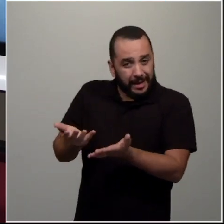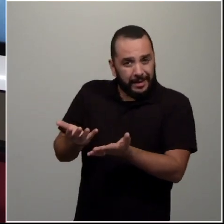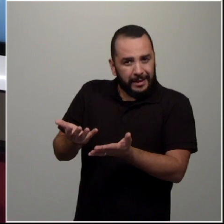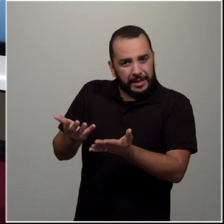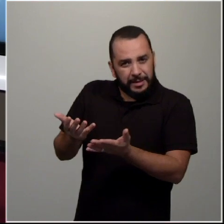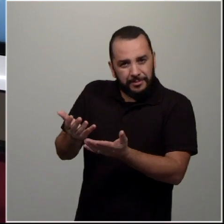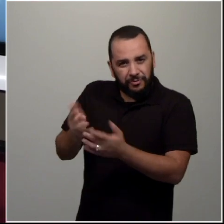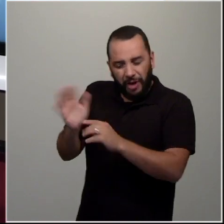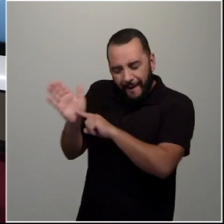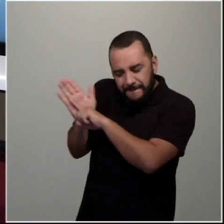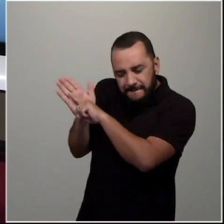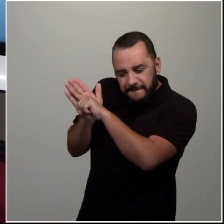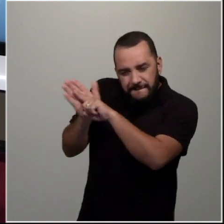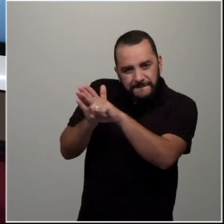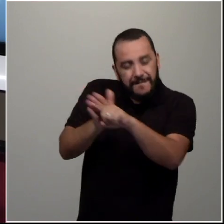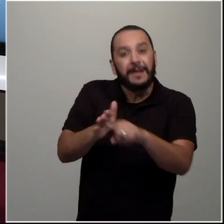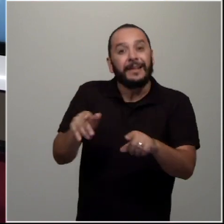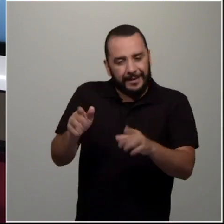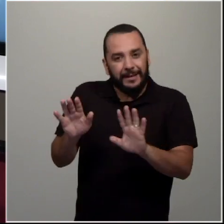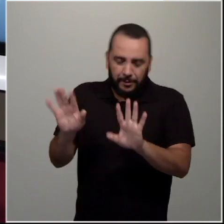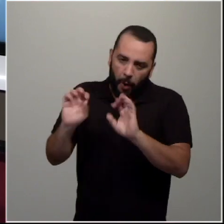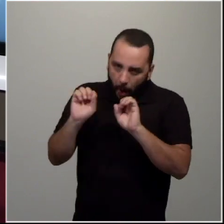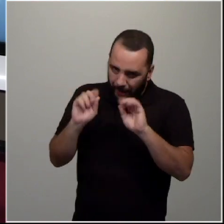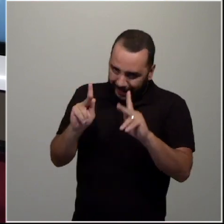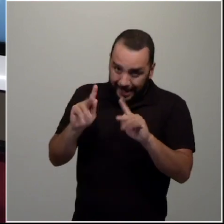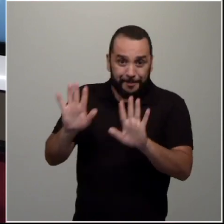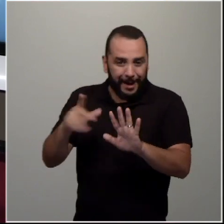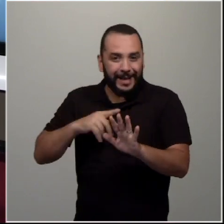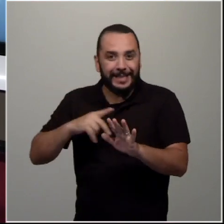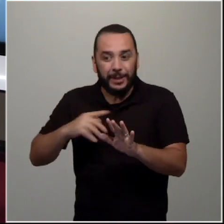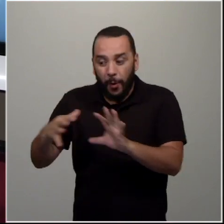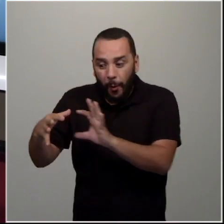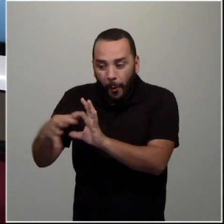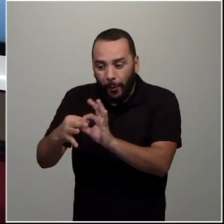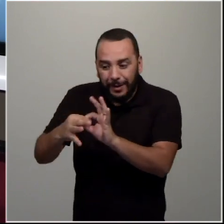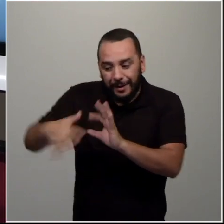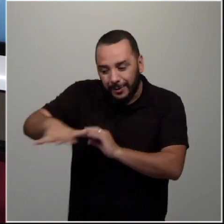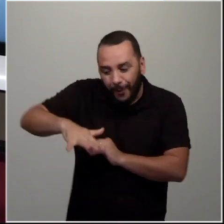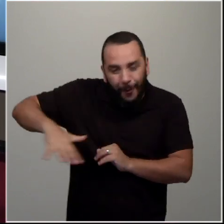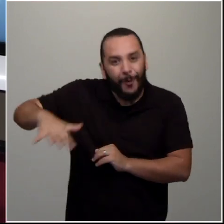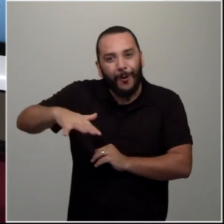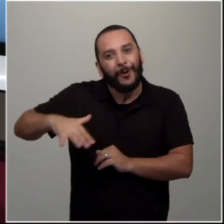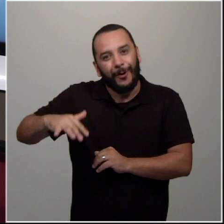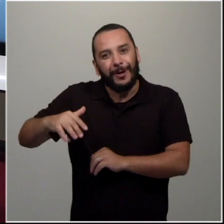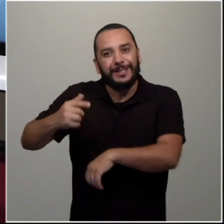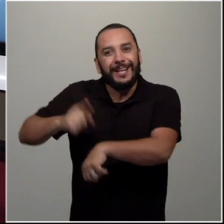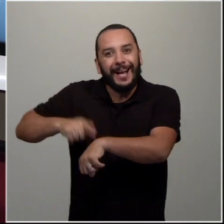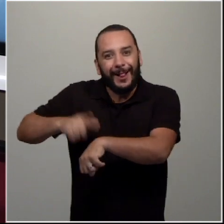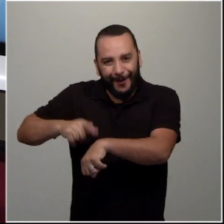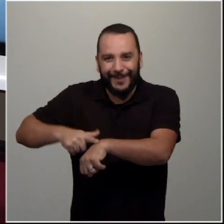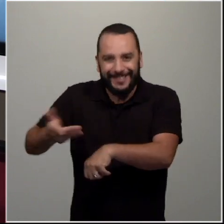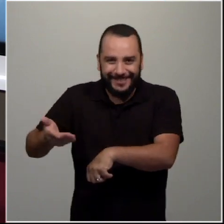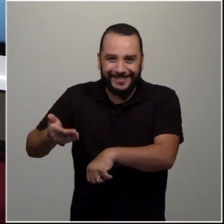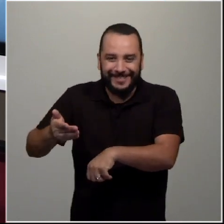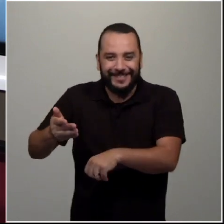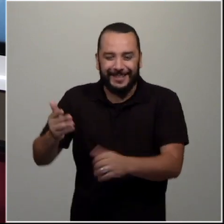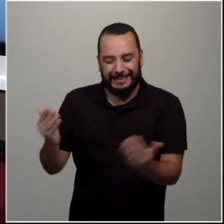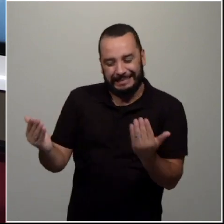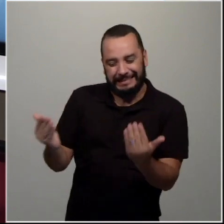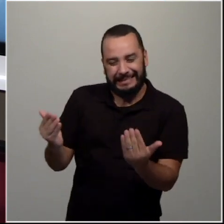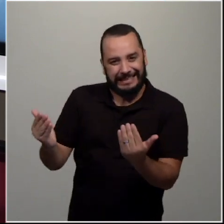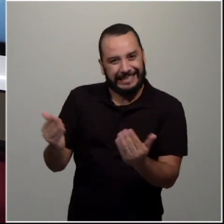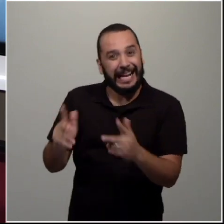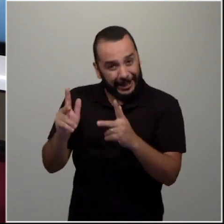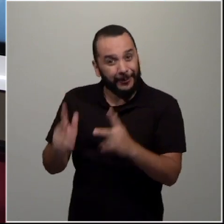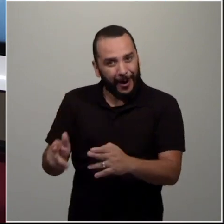de um contexto atual em que esse sistema está ainda em uso que no